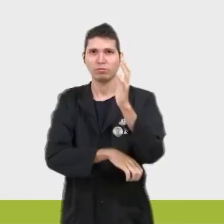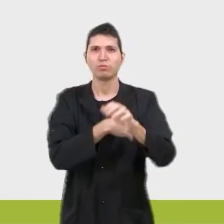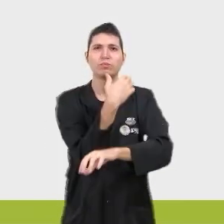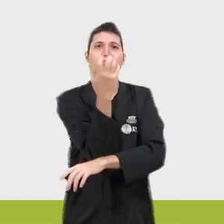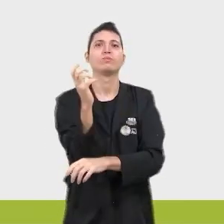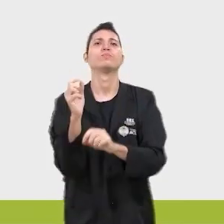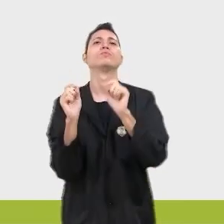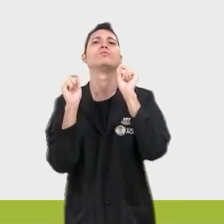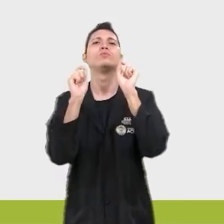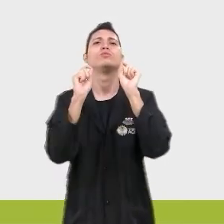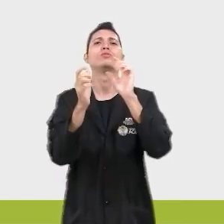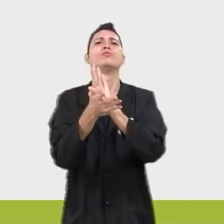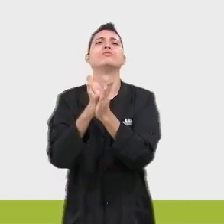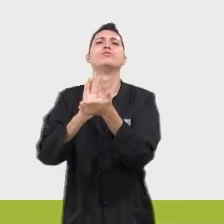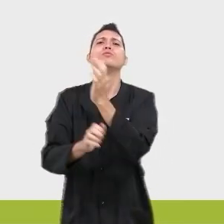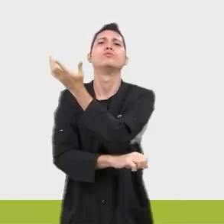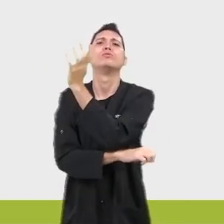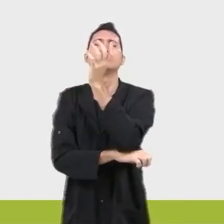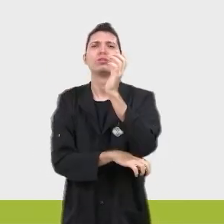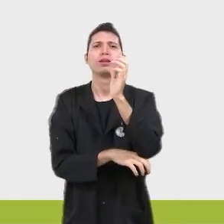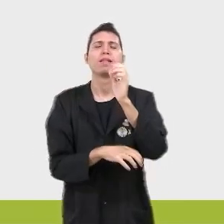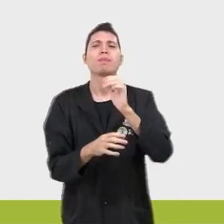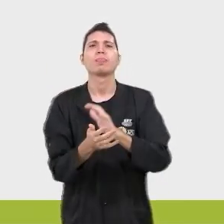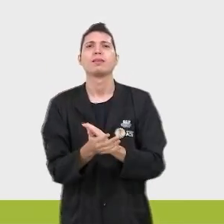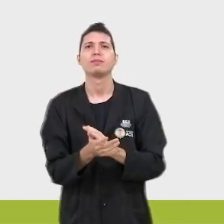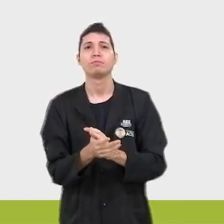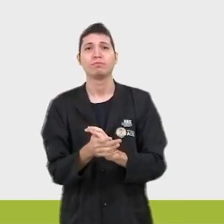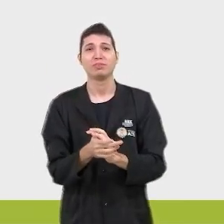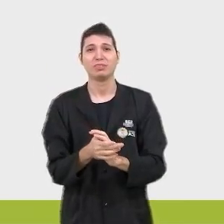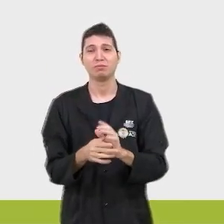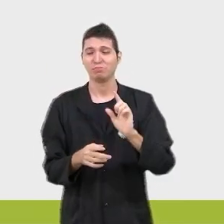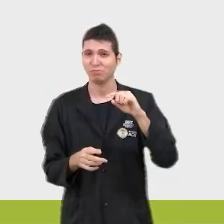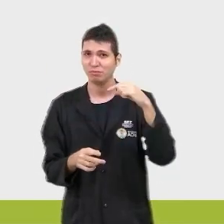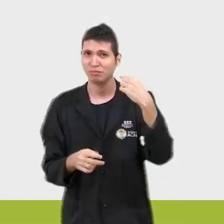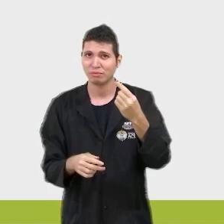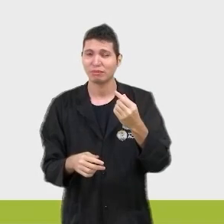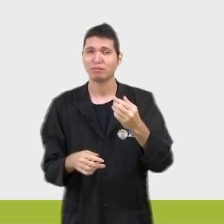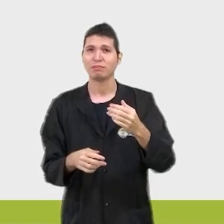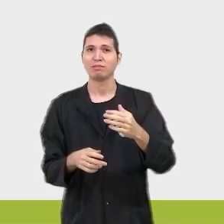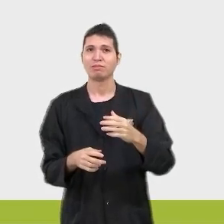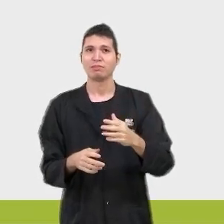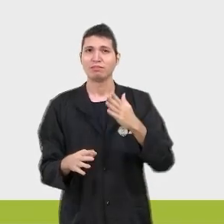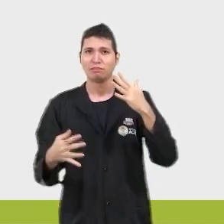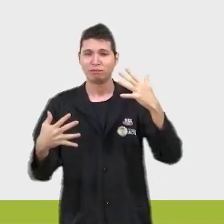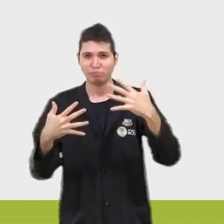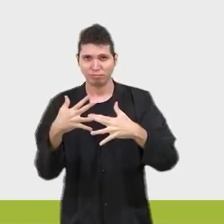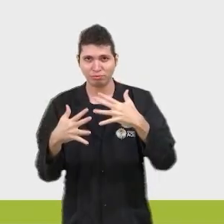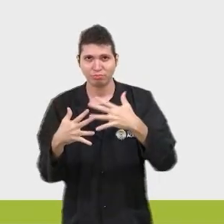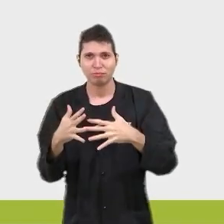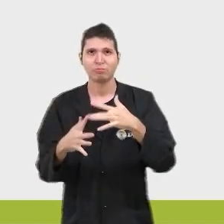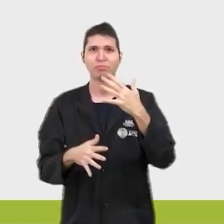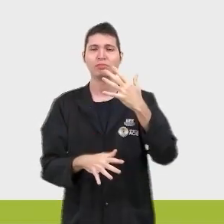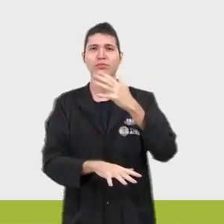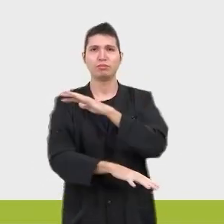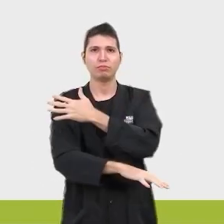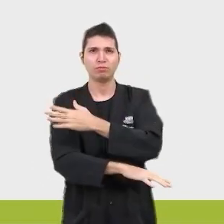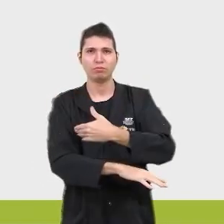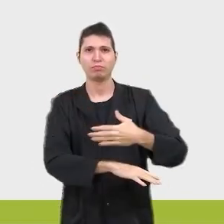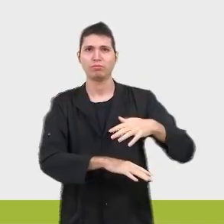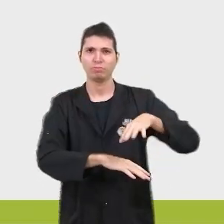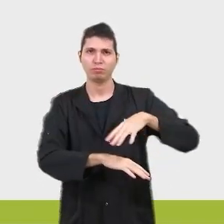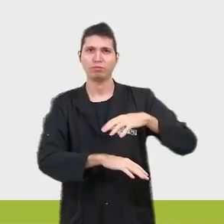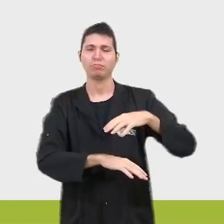impactos ambientais? É algo que vai prejudicar os ecossistemas, causados pela fragmentação do